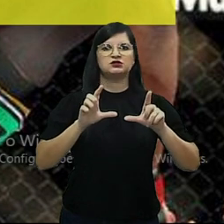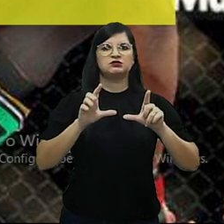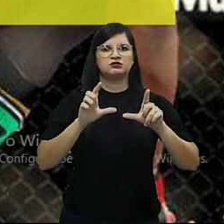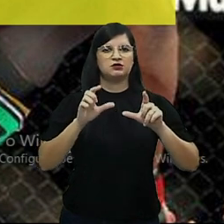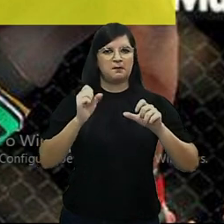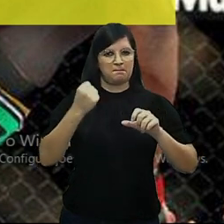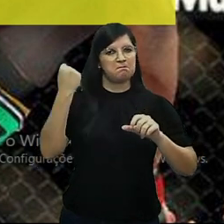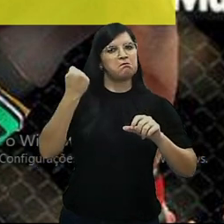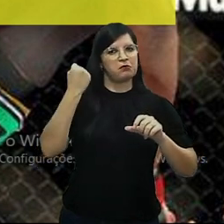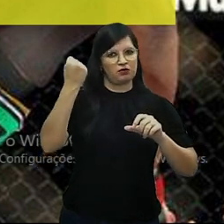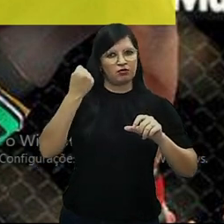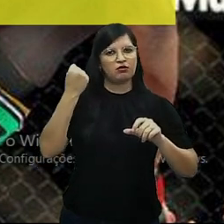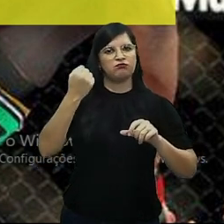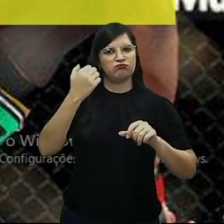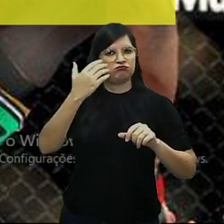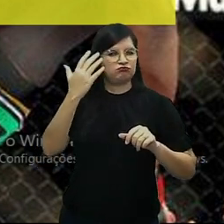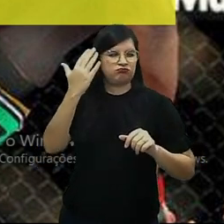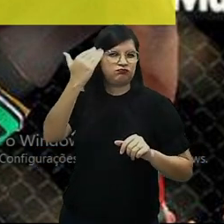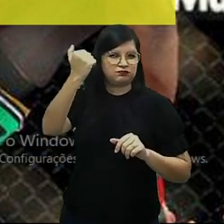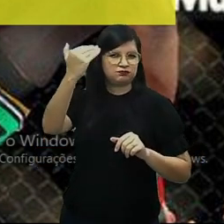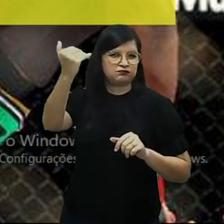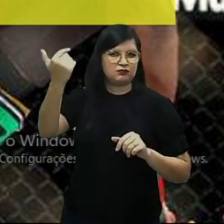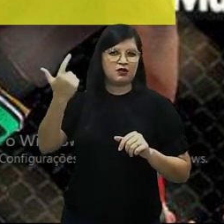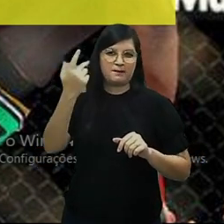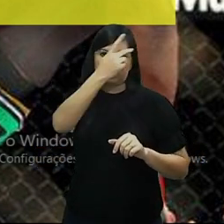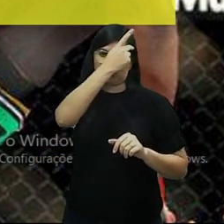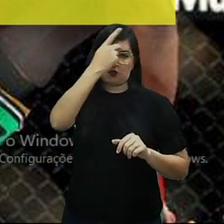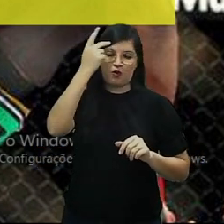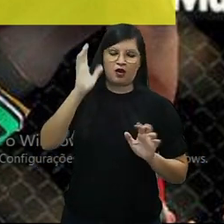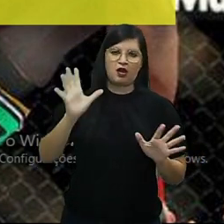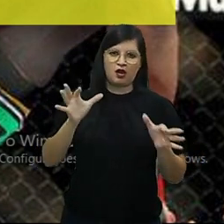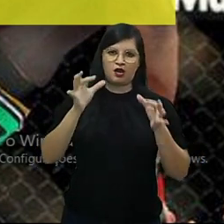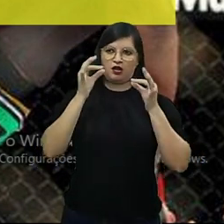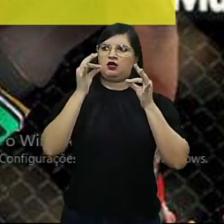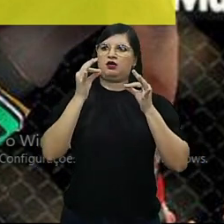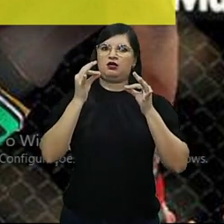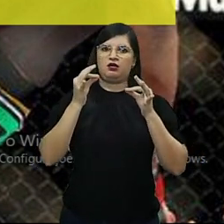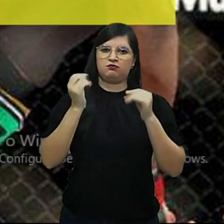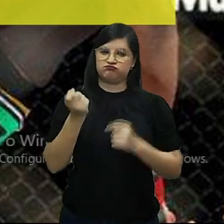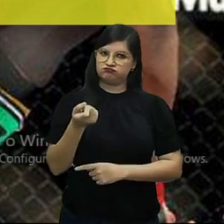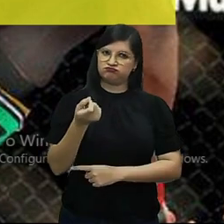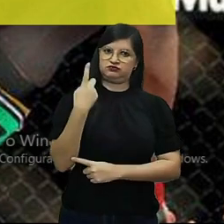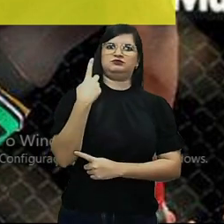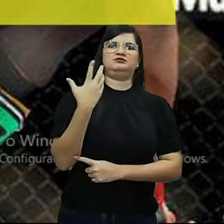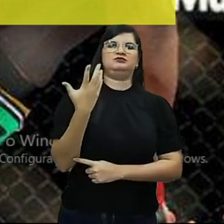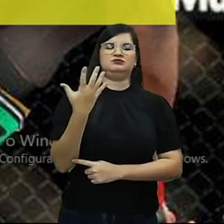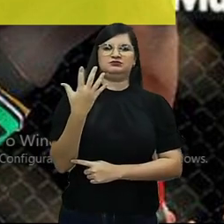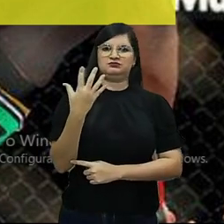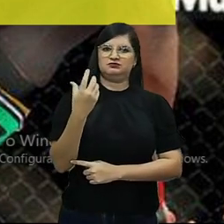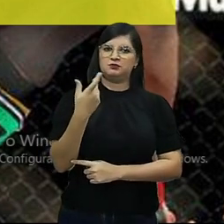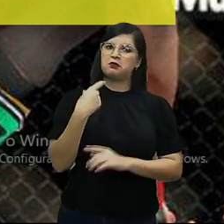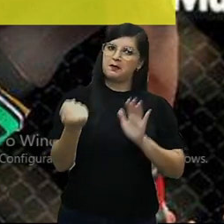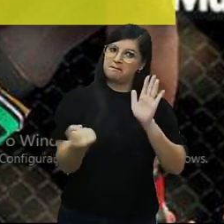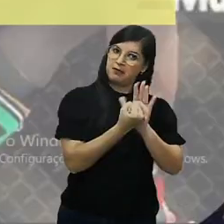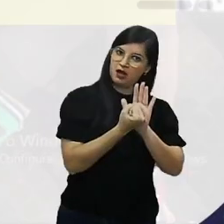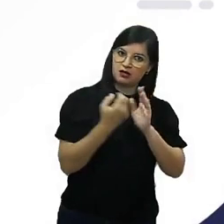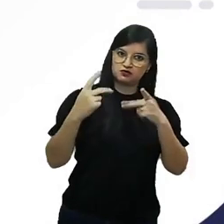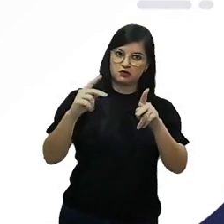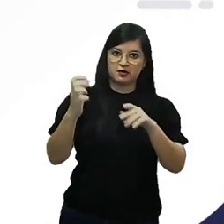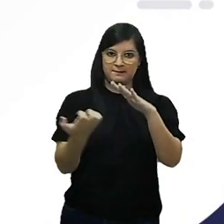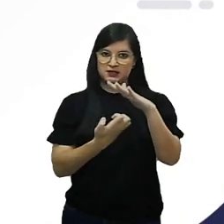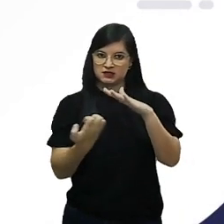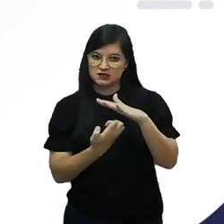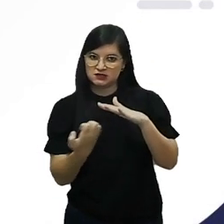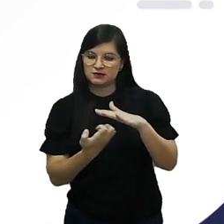bem potente, bem fera e que causa um impacto, certo? Então traga isso. Pode ser a marca da sua empresa, pode